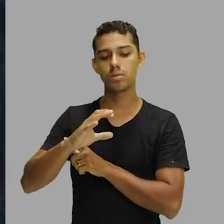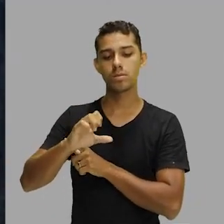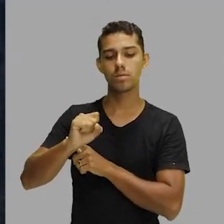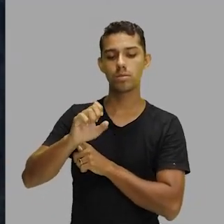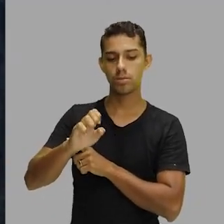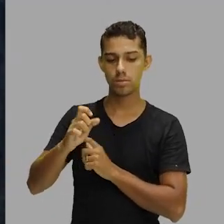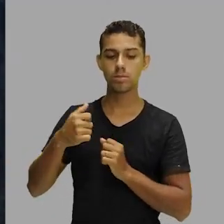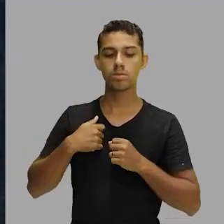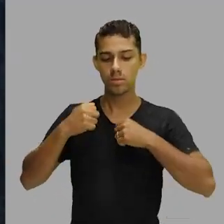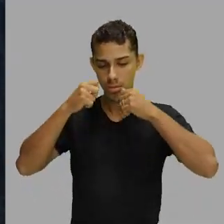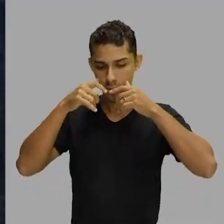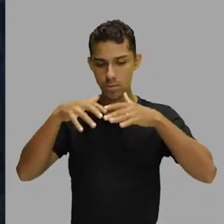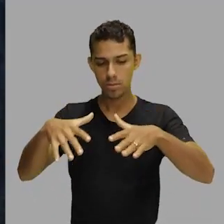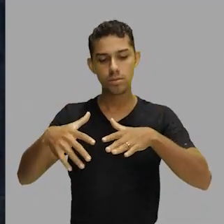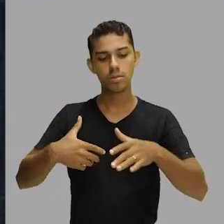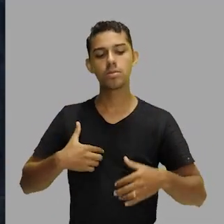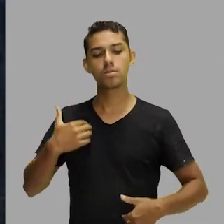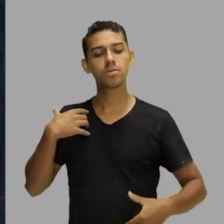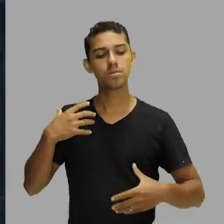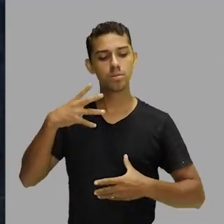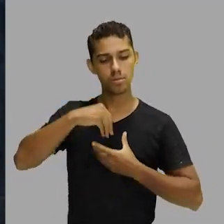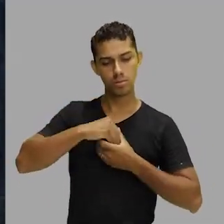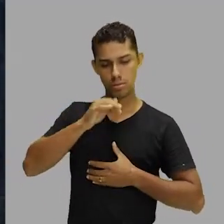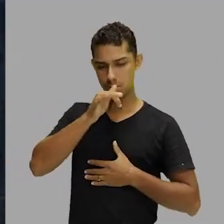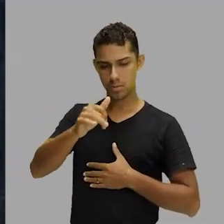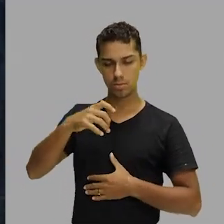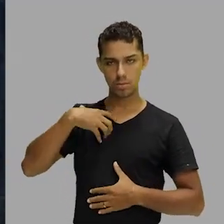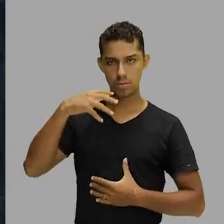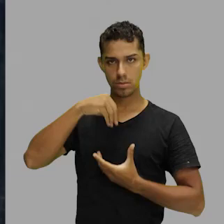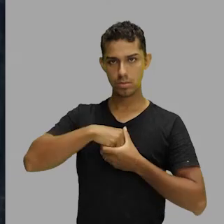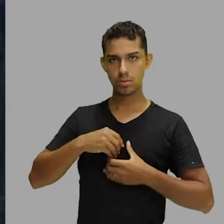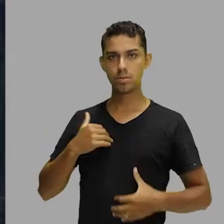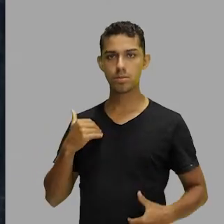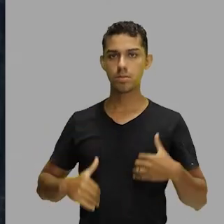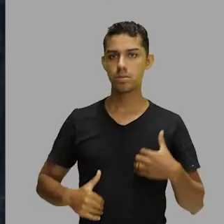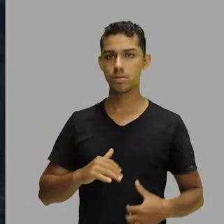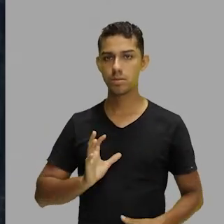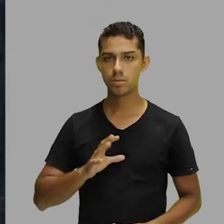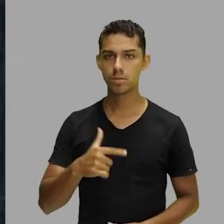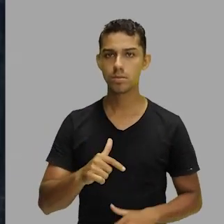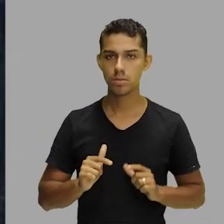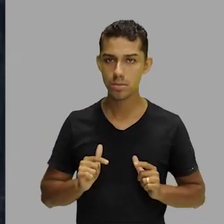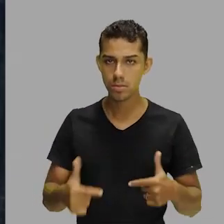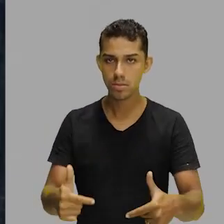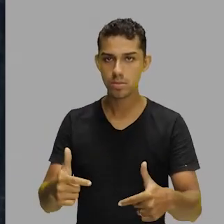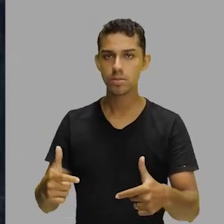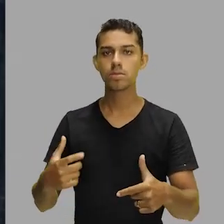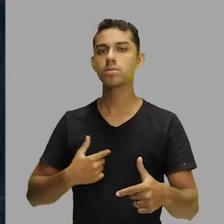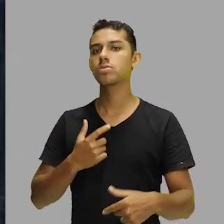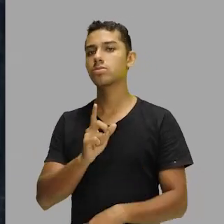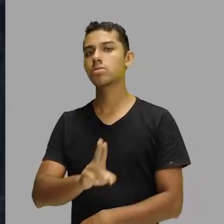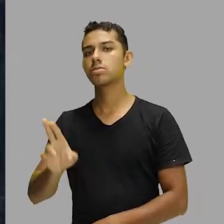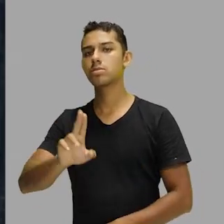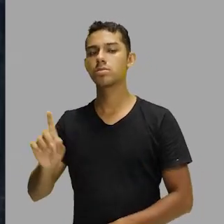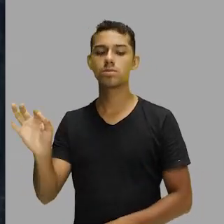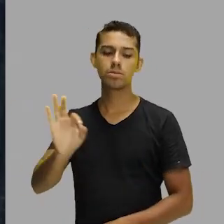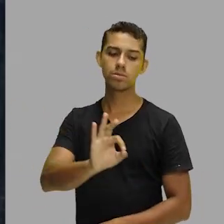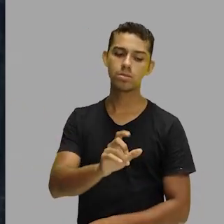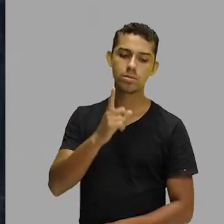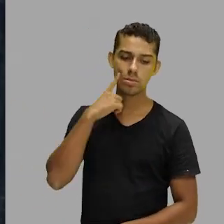as nossas energias. As arqueobactérias não utilizam oxigênio. Por não utilizarem oxigênio, a gente diz que elas